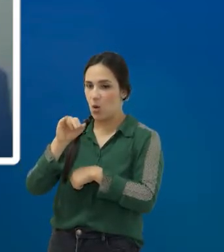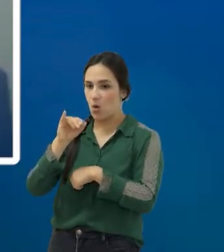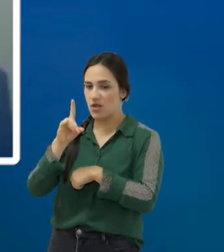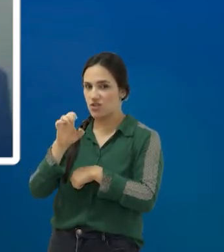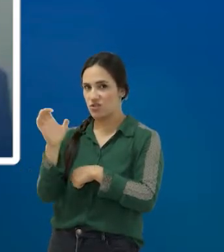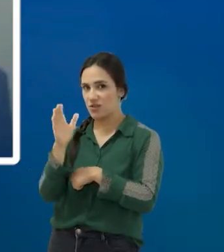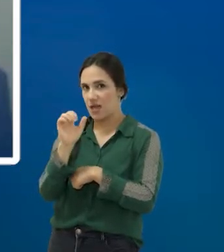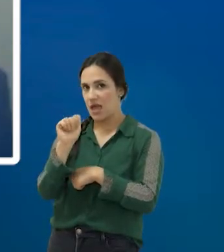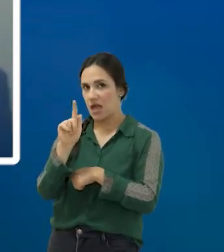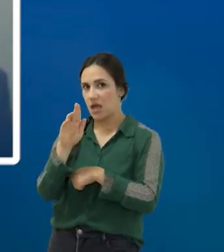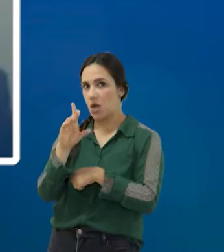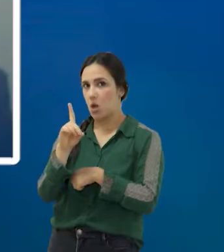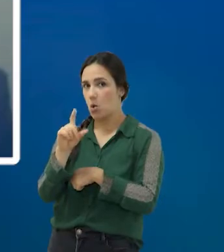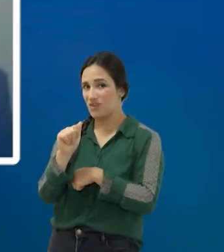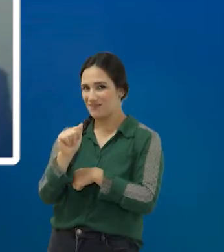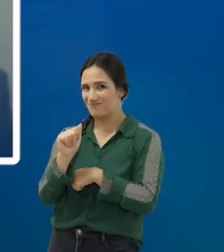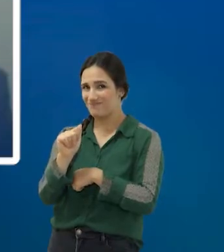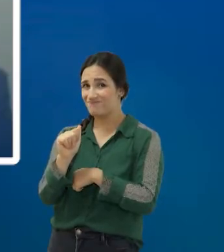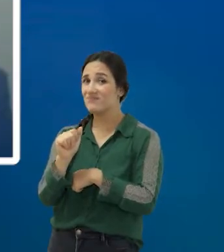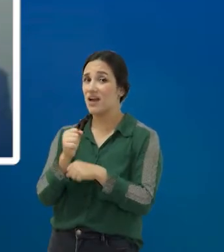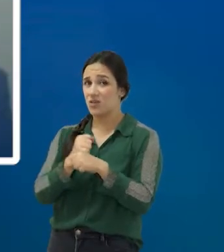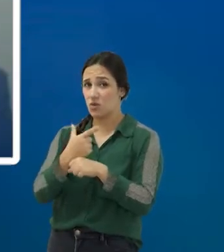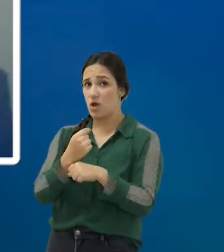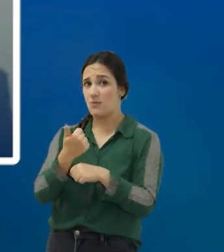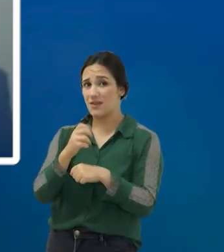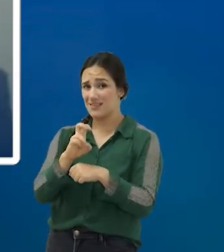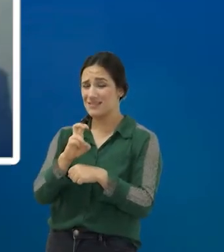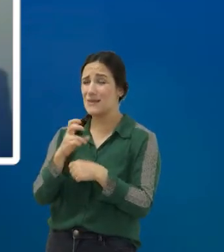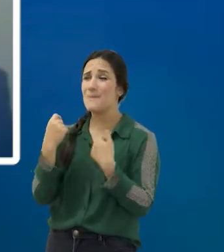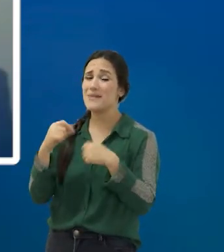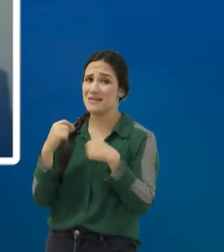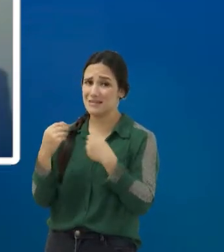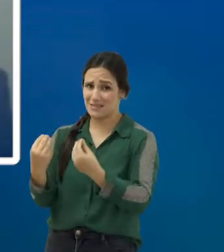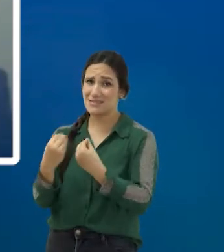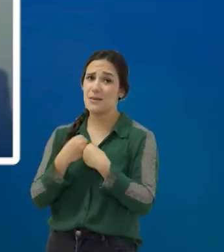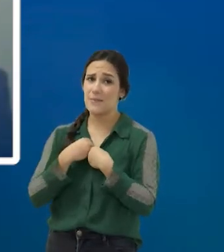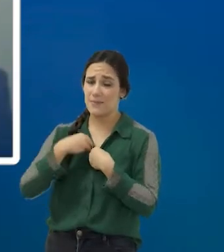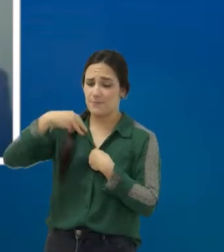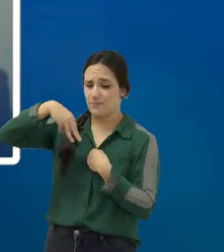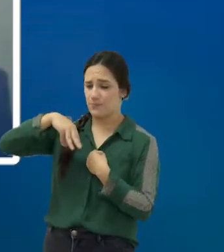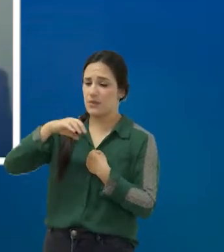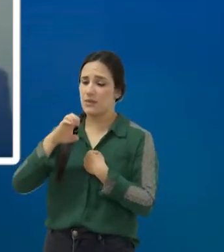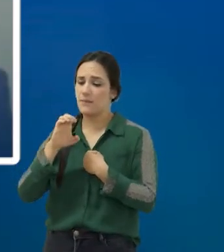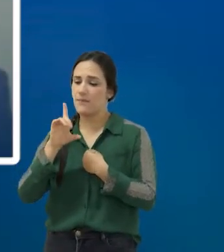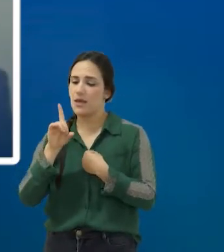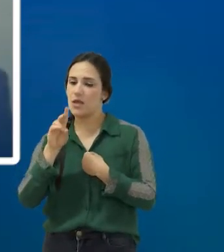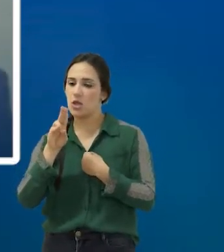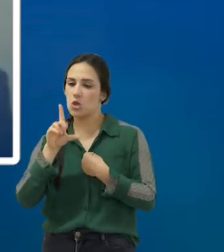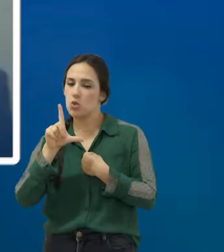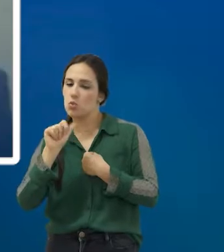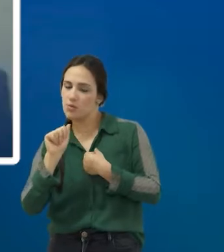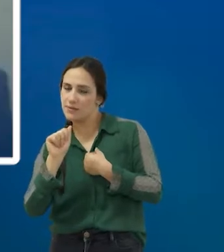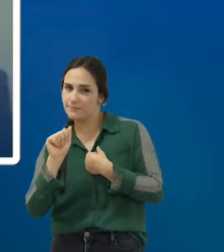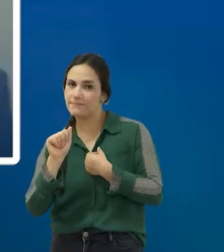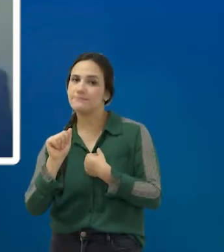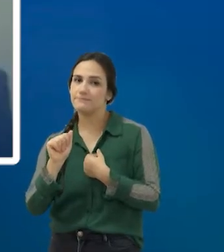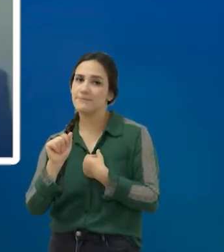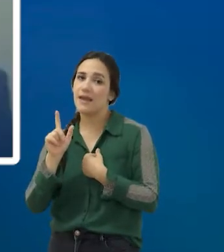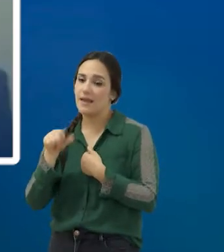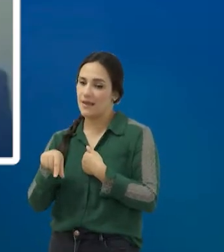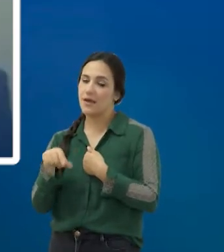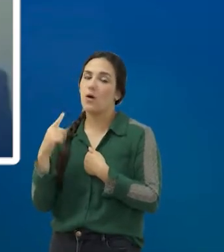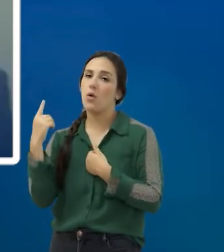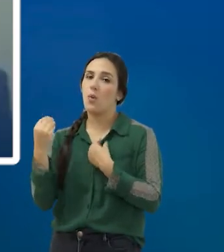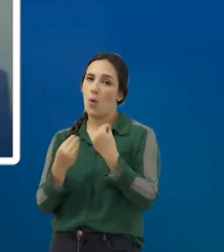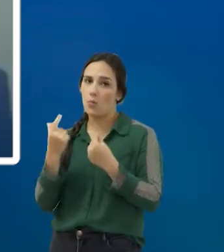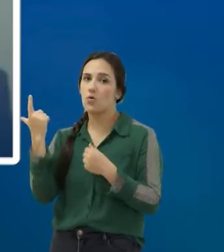doenças em que o tratamento exige que haja um transplante de medula óssea, como forma de tratar a doença, né, de